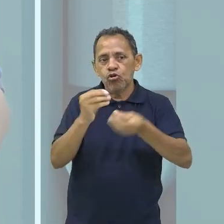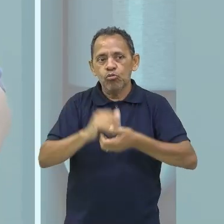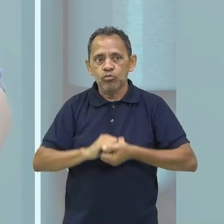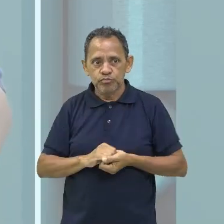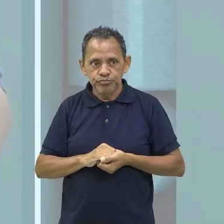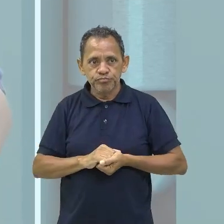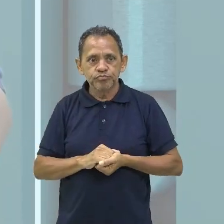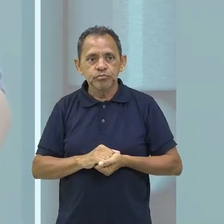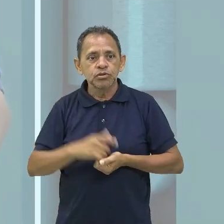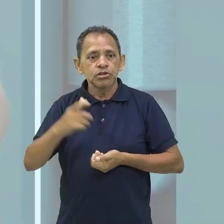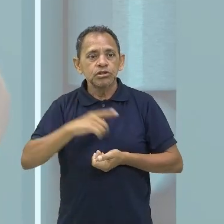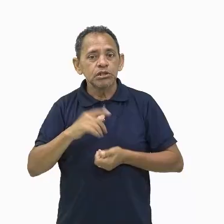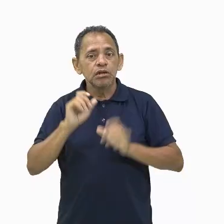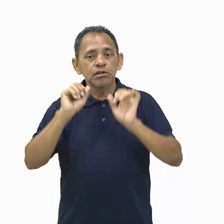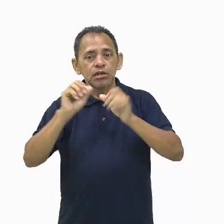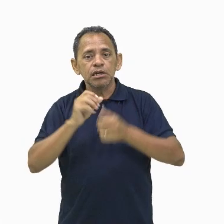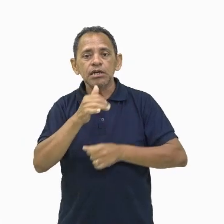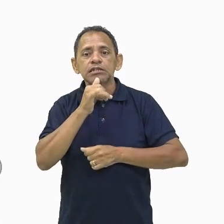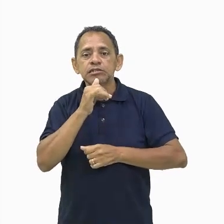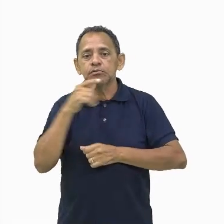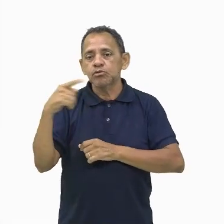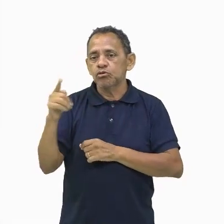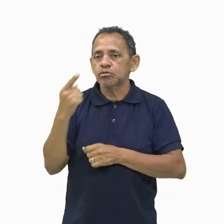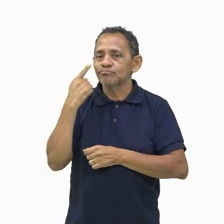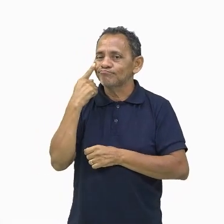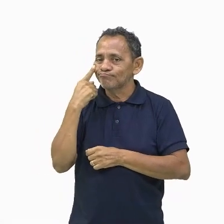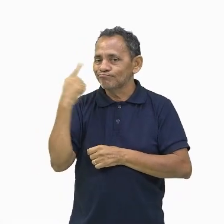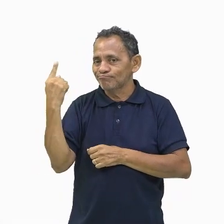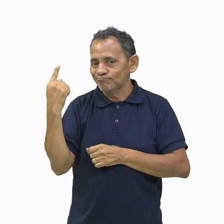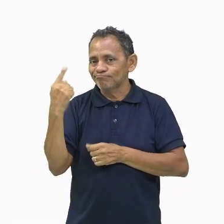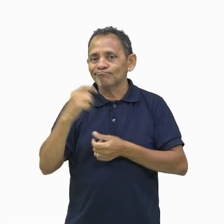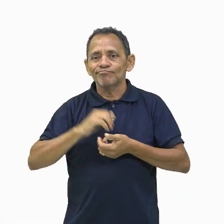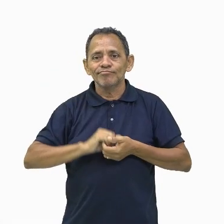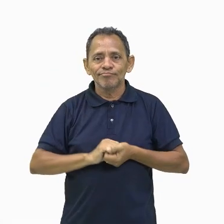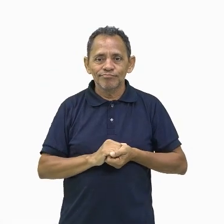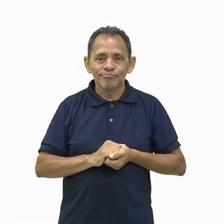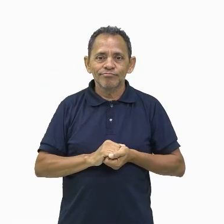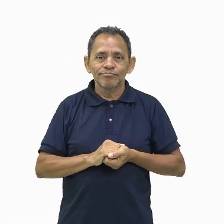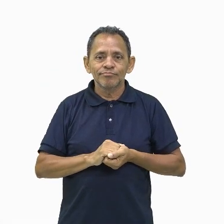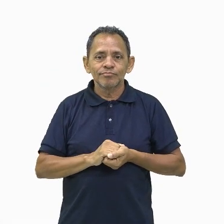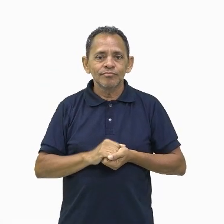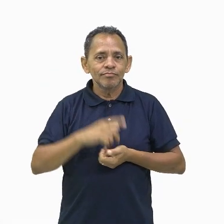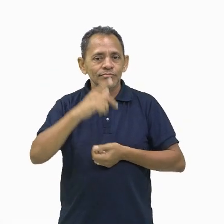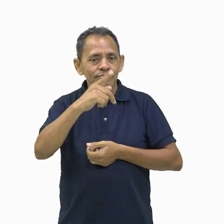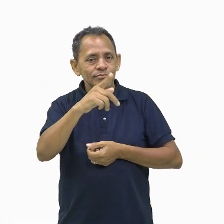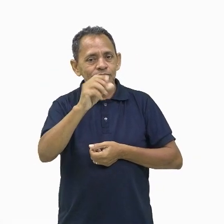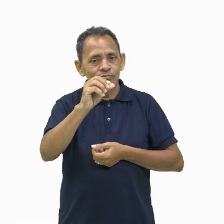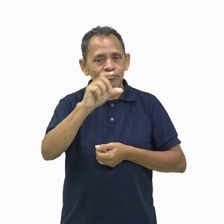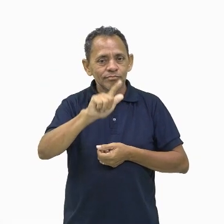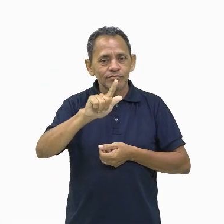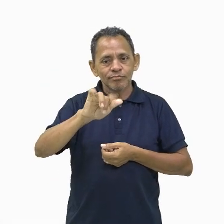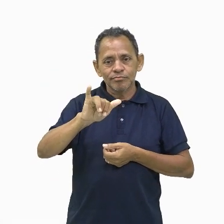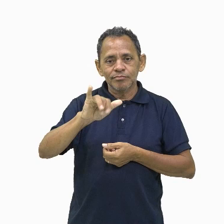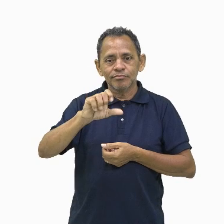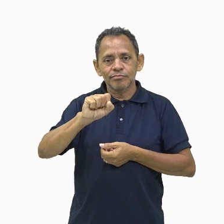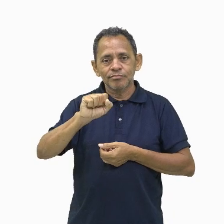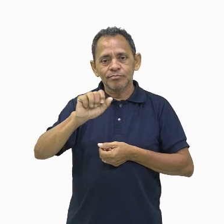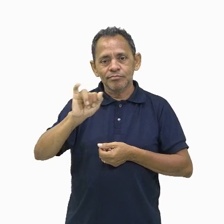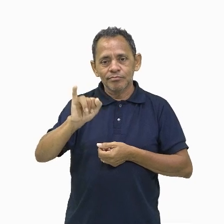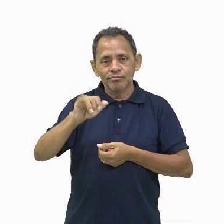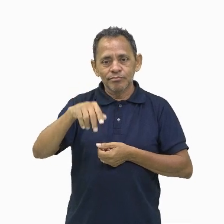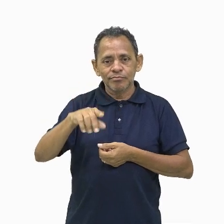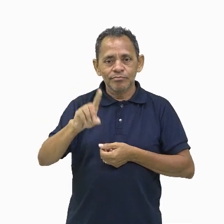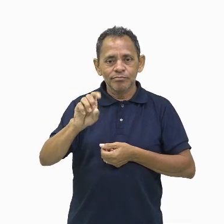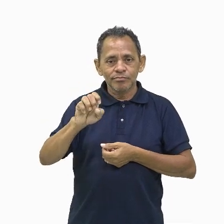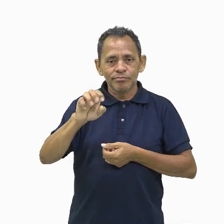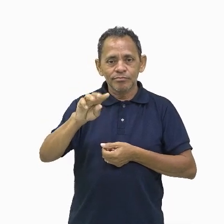a gente tem ainda mais um exemplo dessa ideia do polissíndeto, tá? A conjunção nem,